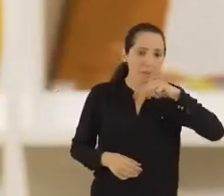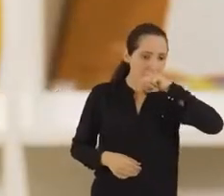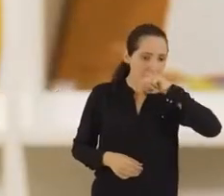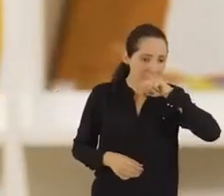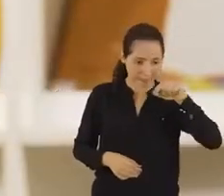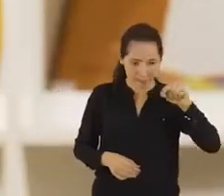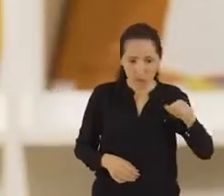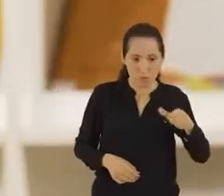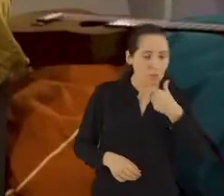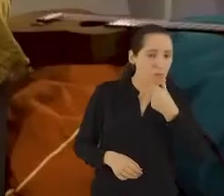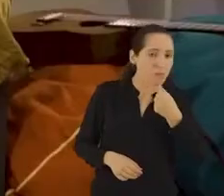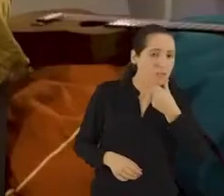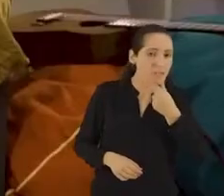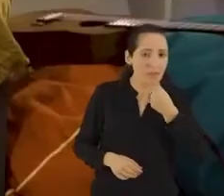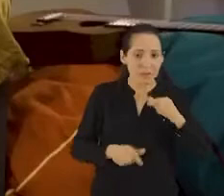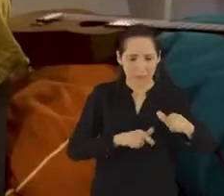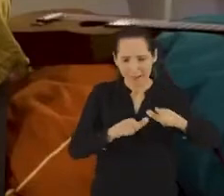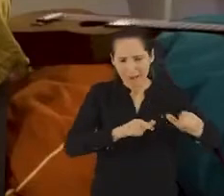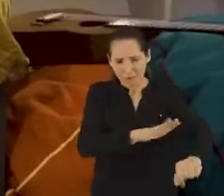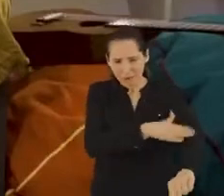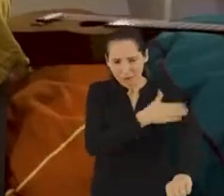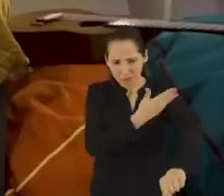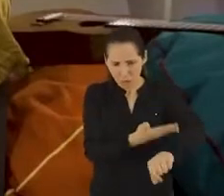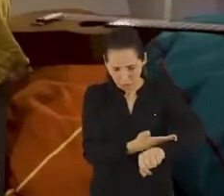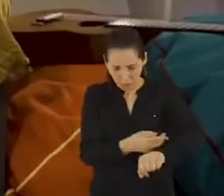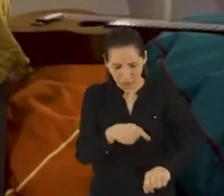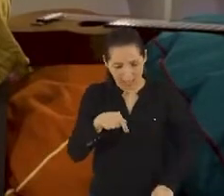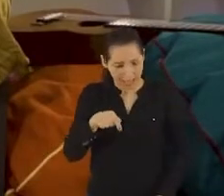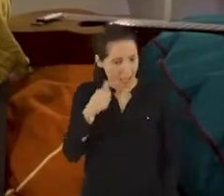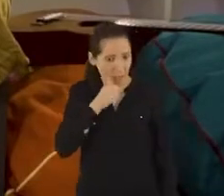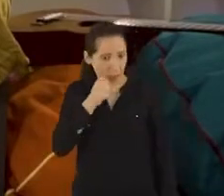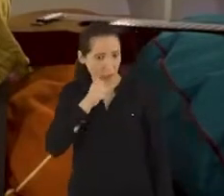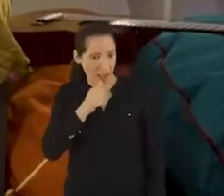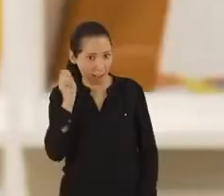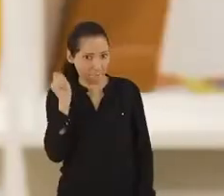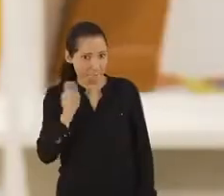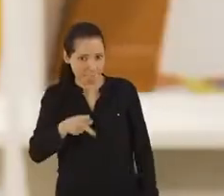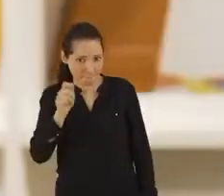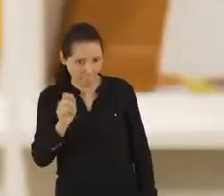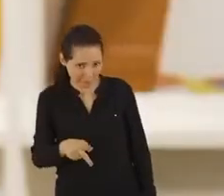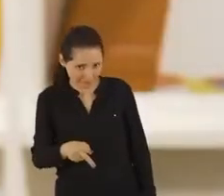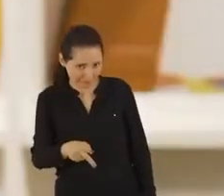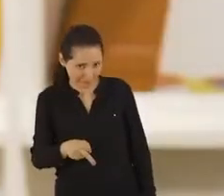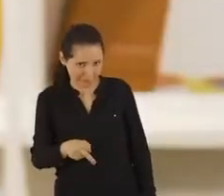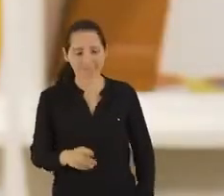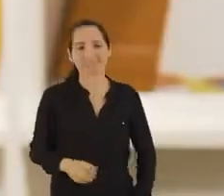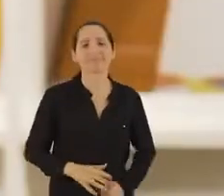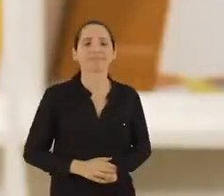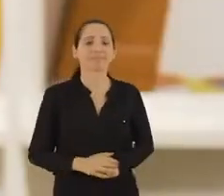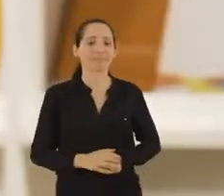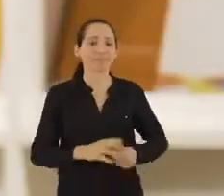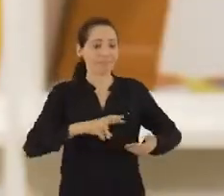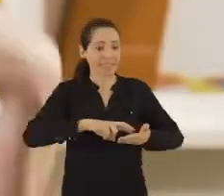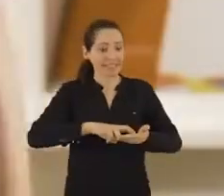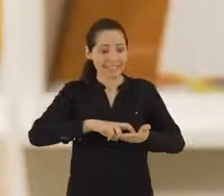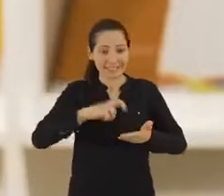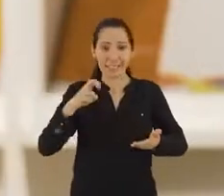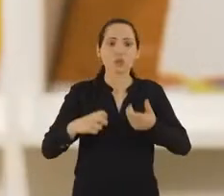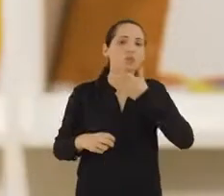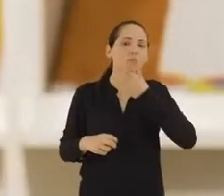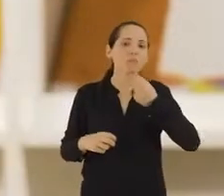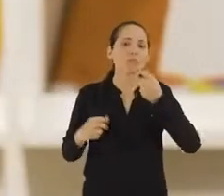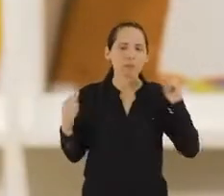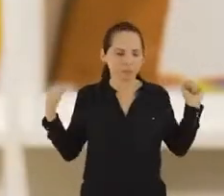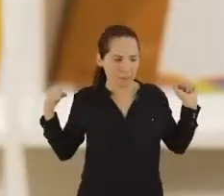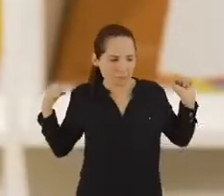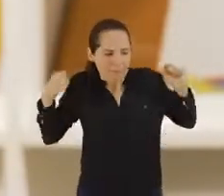inteiro. E Dona Ornélia, havia muito tempo, estava aposentada. De manhã cedinho, o Zé Godó colocava a